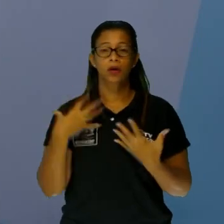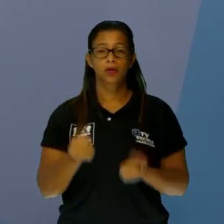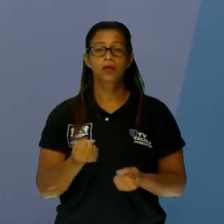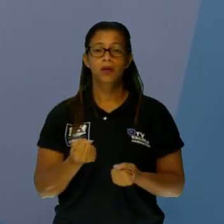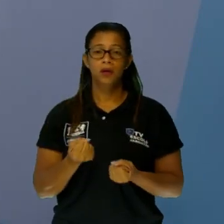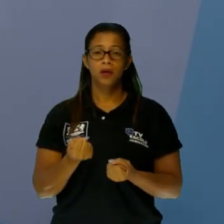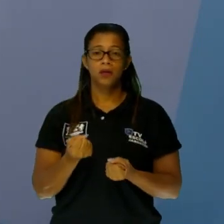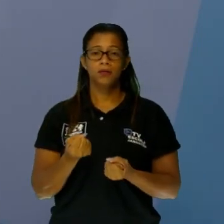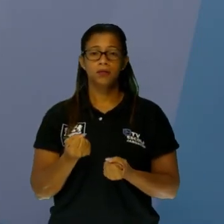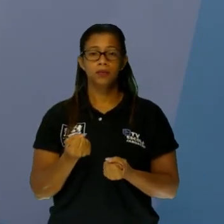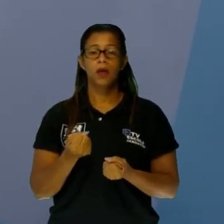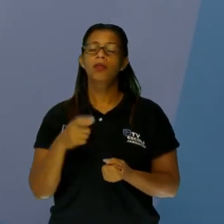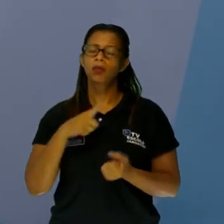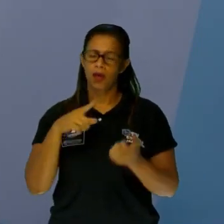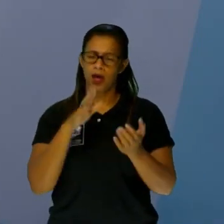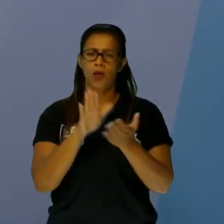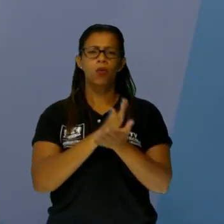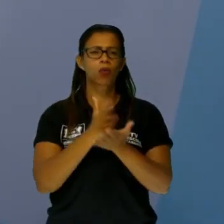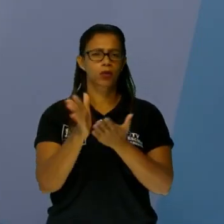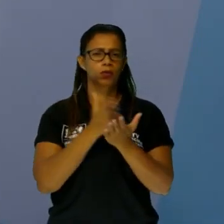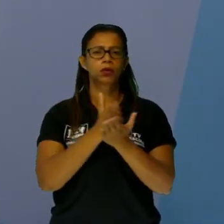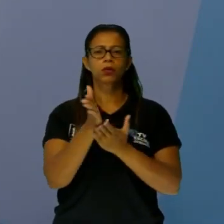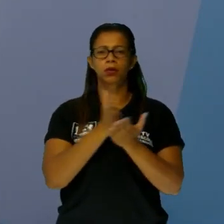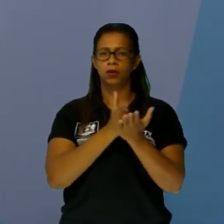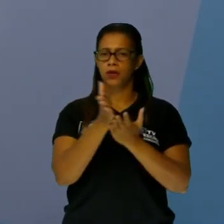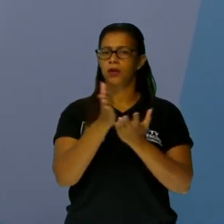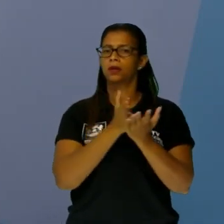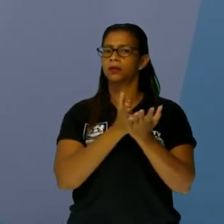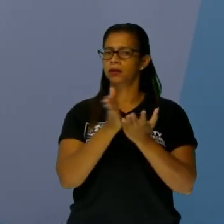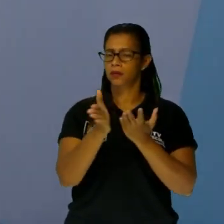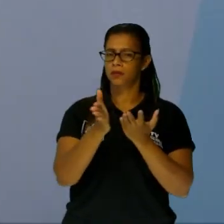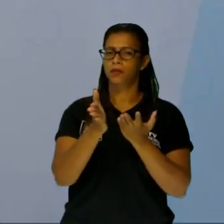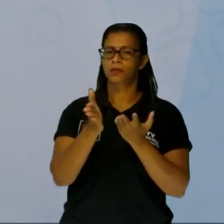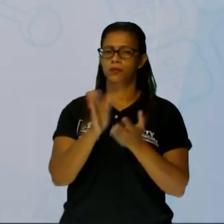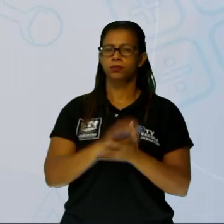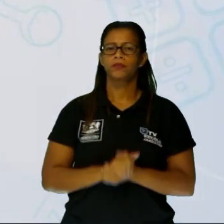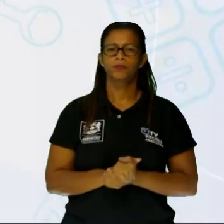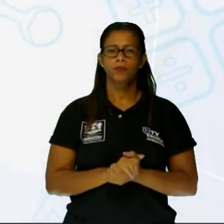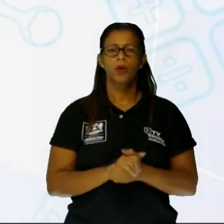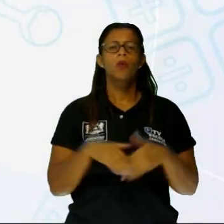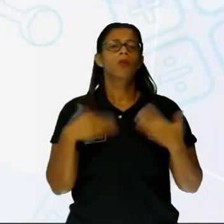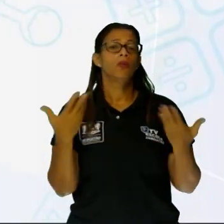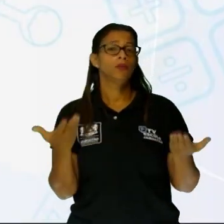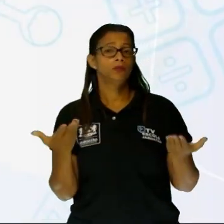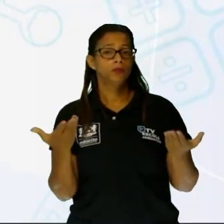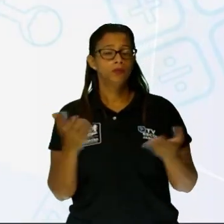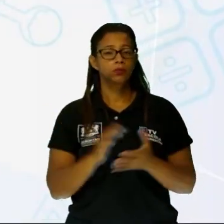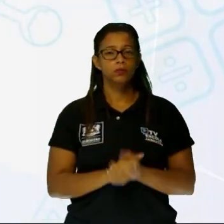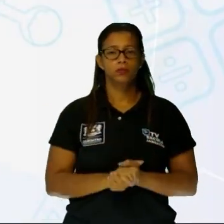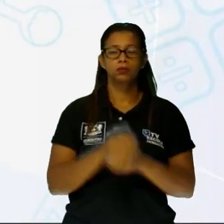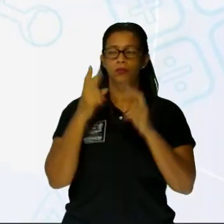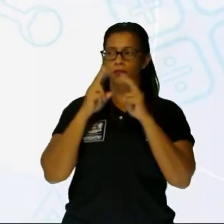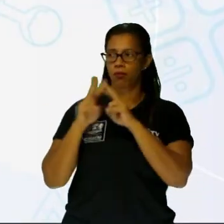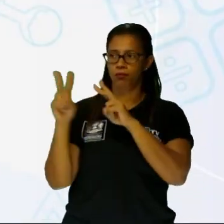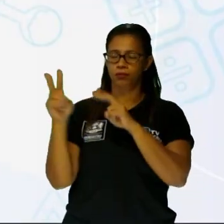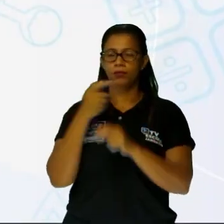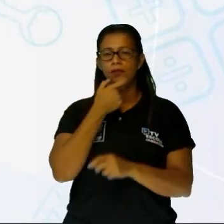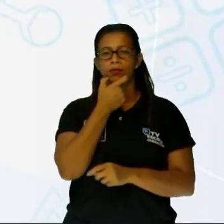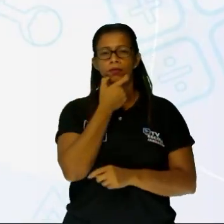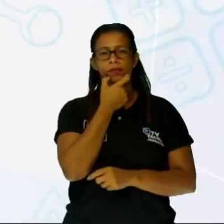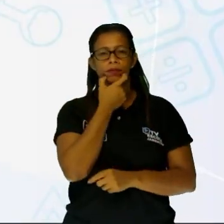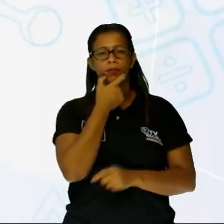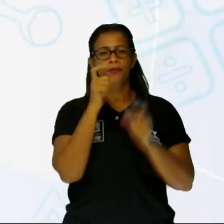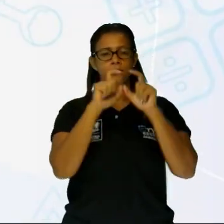tenho algumas possibilidades. Vamos dar uma olhada nessas possibilidades? As possibilidades são essas aqui, ó. He should sleep more,